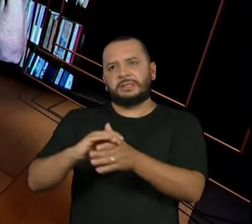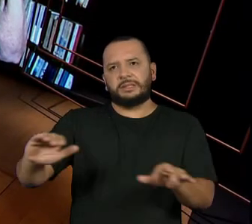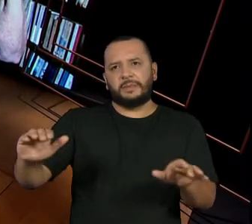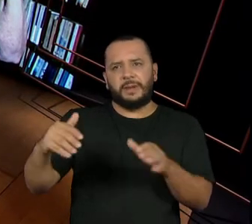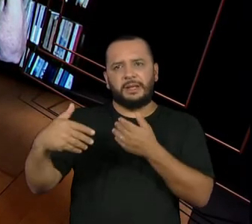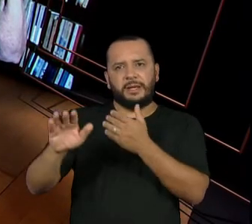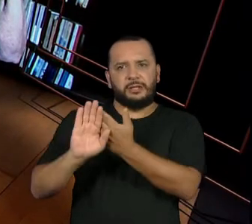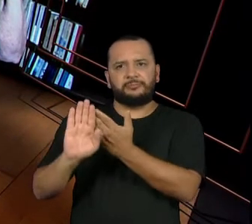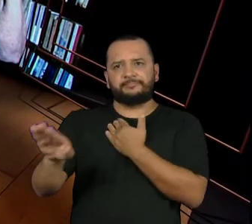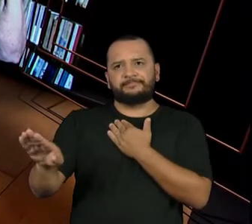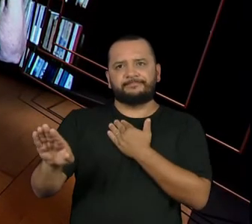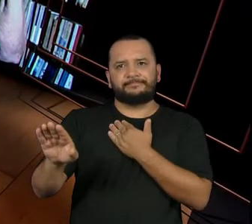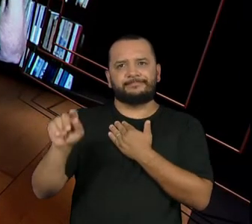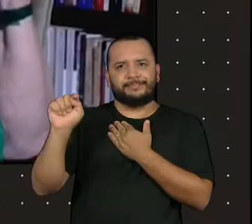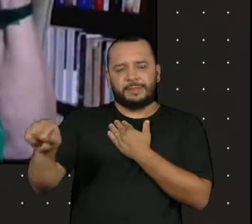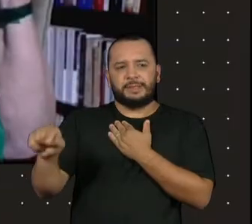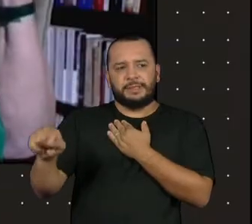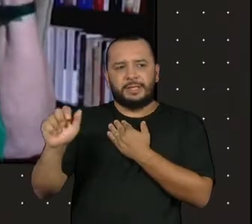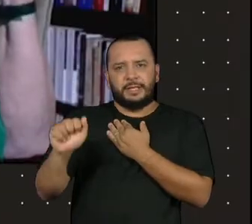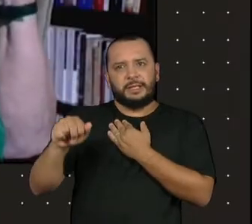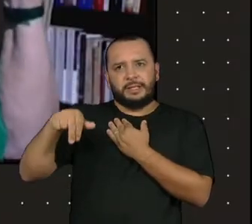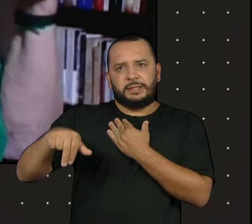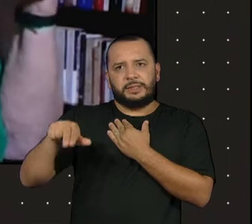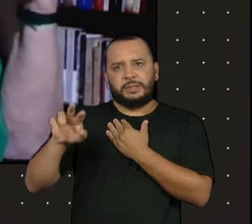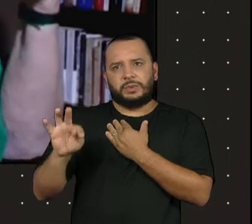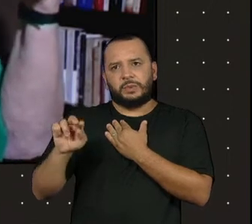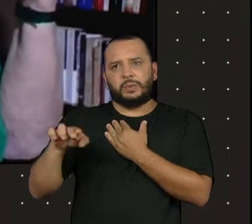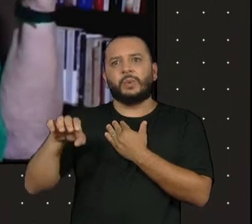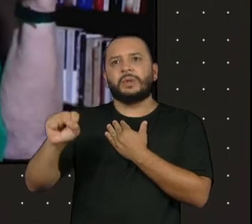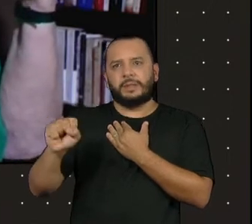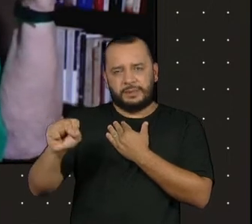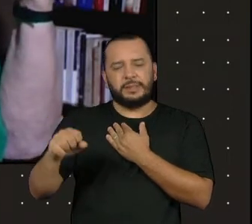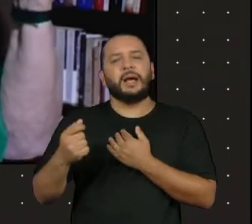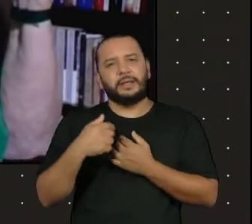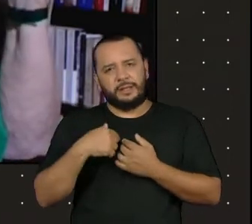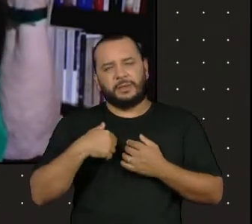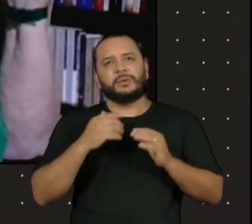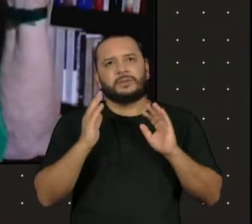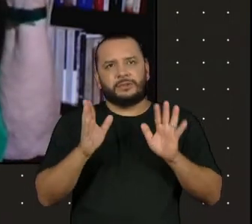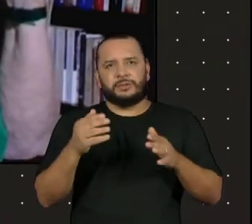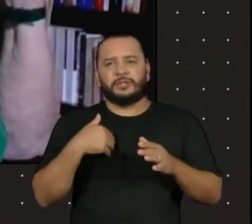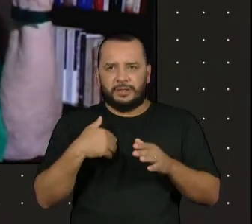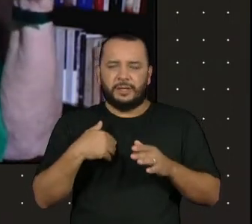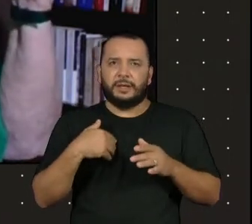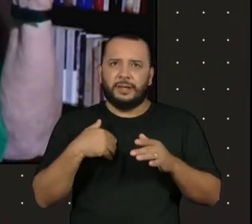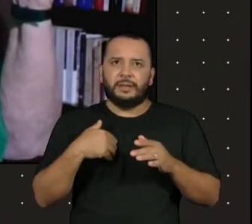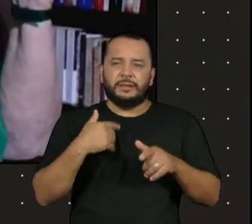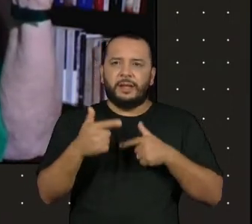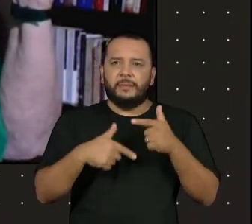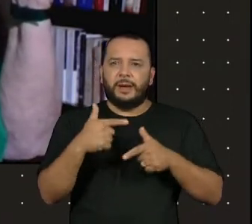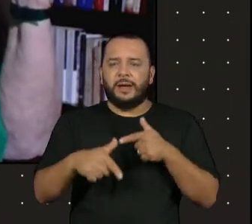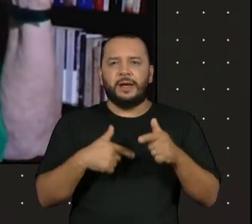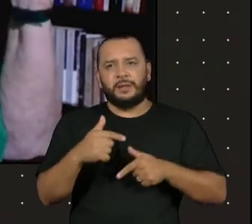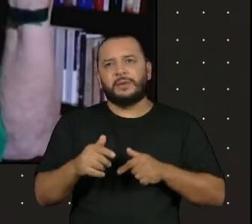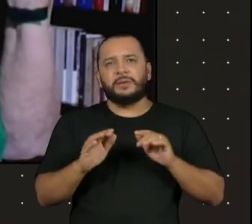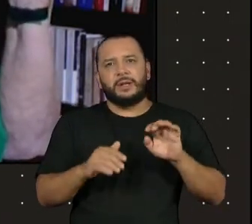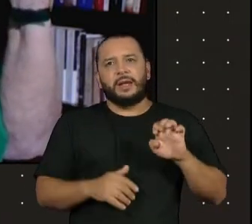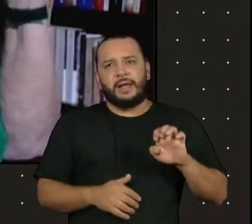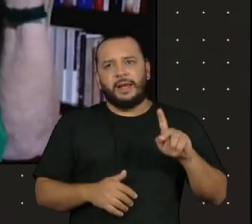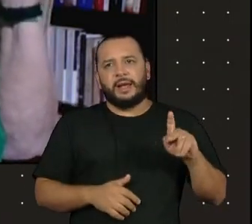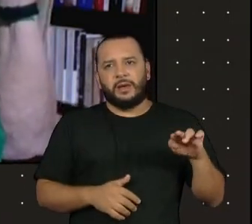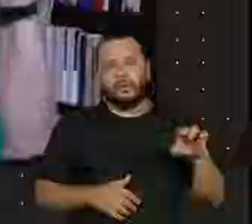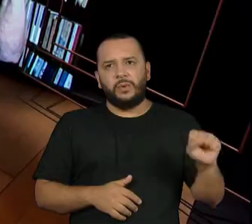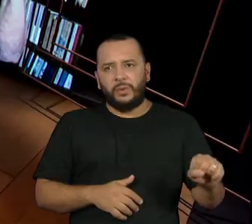E aí fiz o Ecos, que é sempre bom um trabalho para a gente sair